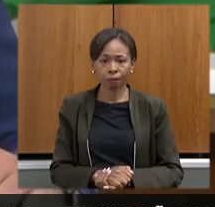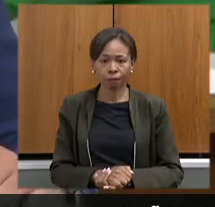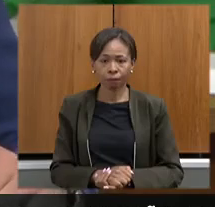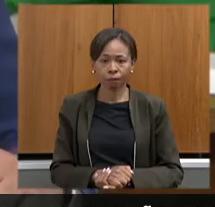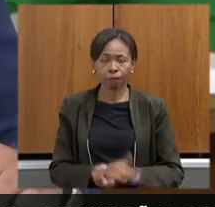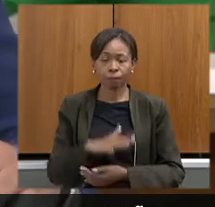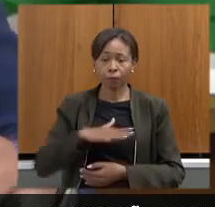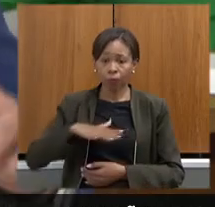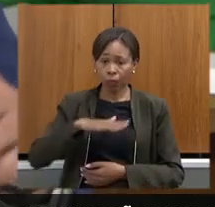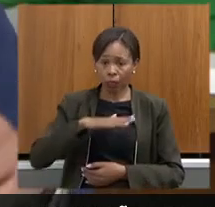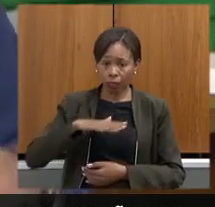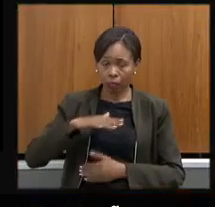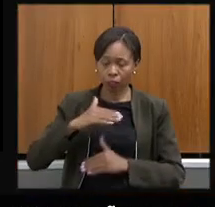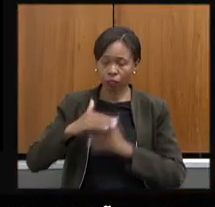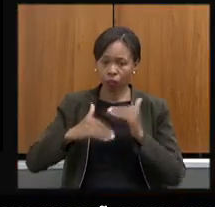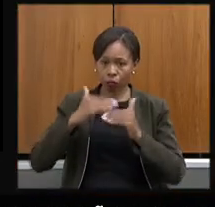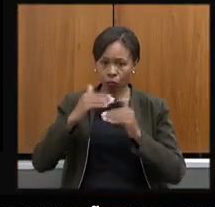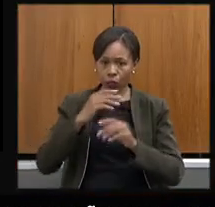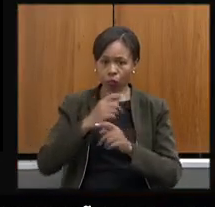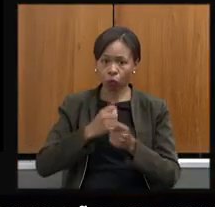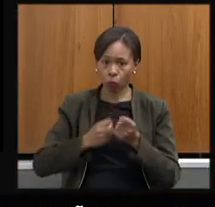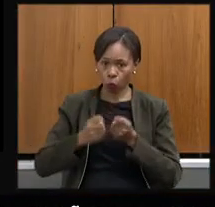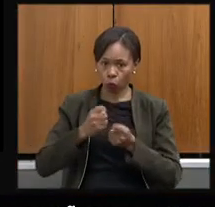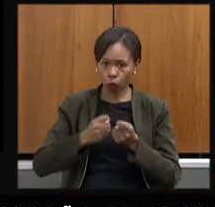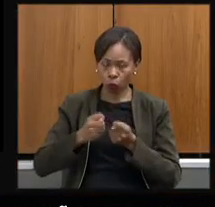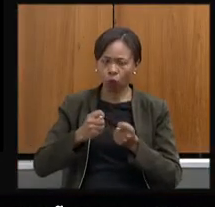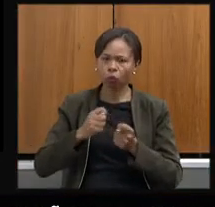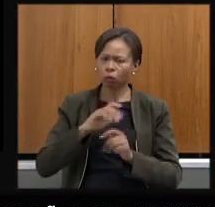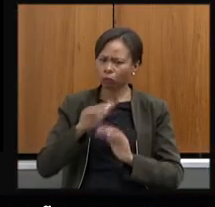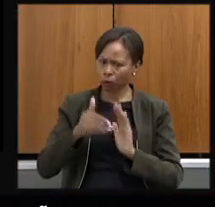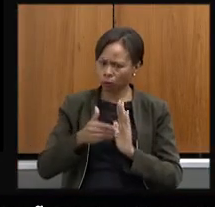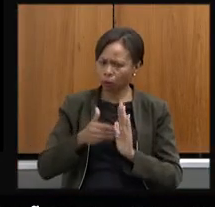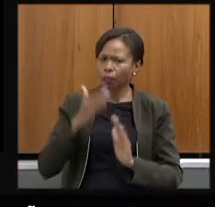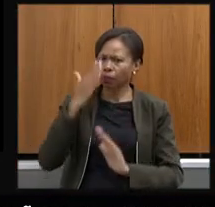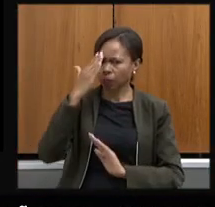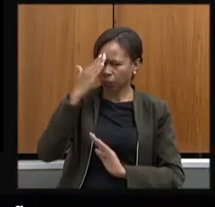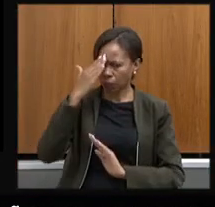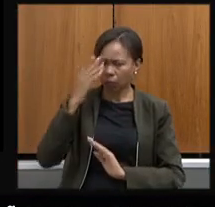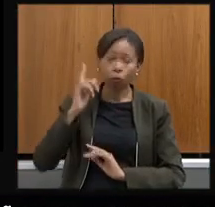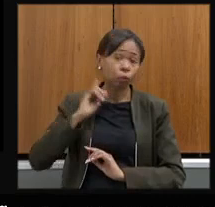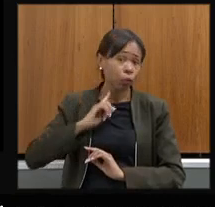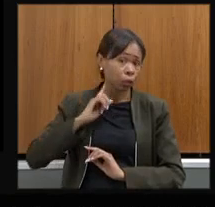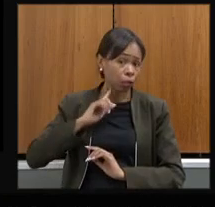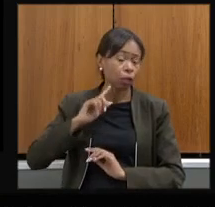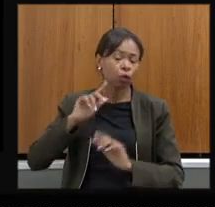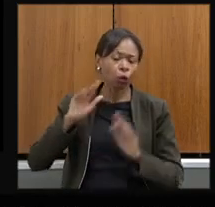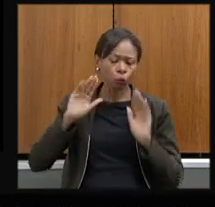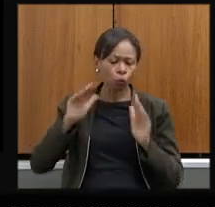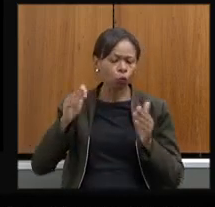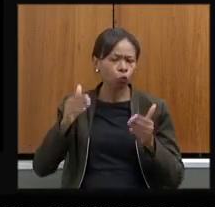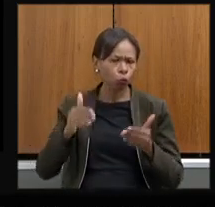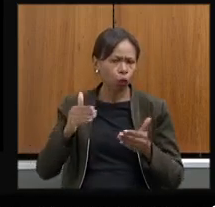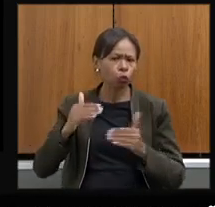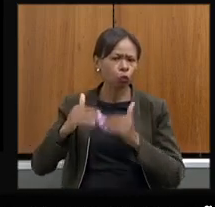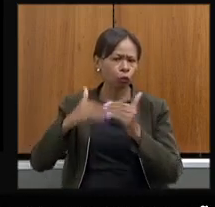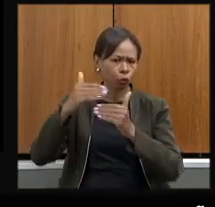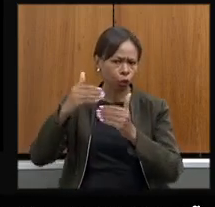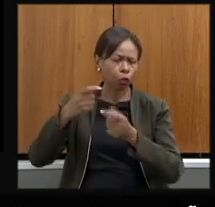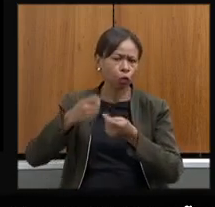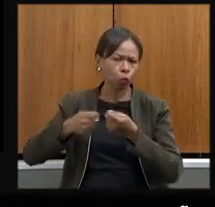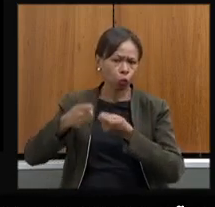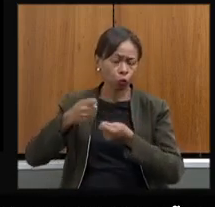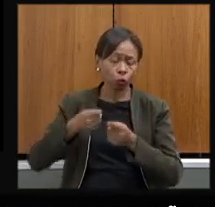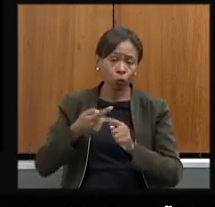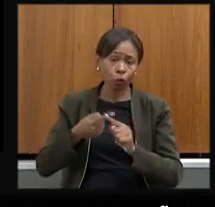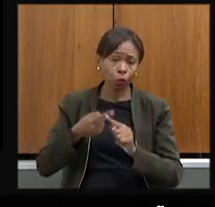de desenvolvimento econômico Todos sabem a relevância que o governo de Minas dá para o desenvolvimento econômico o estado que